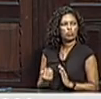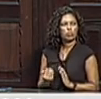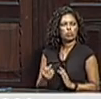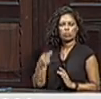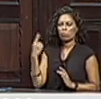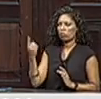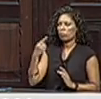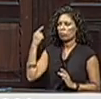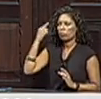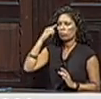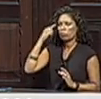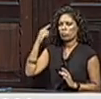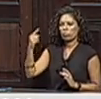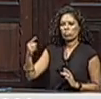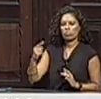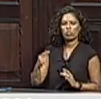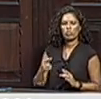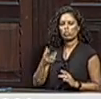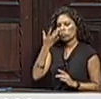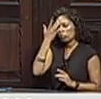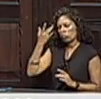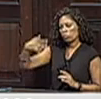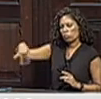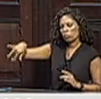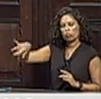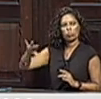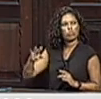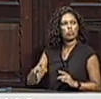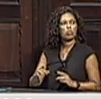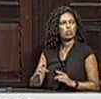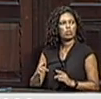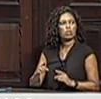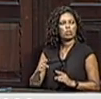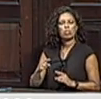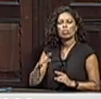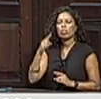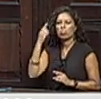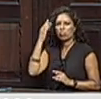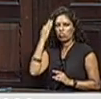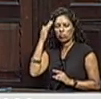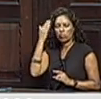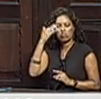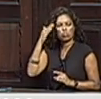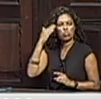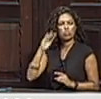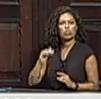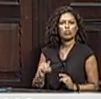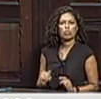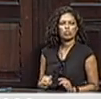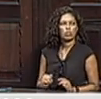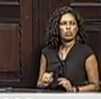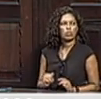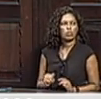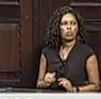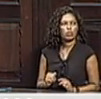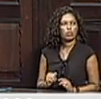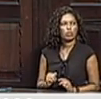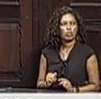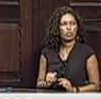a maioria do parlamento irá compreender a